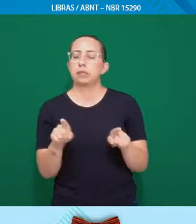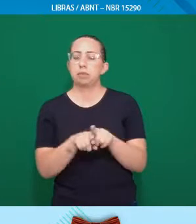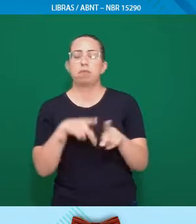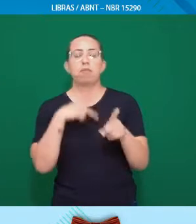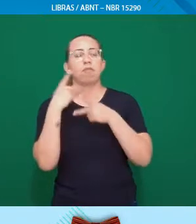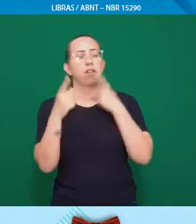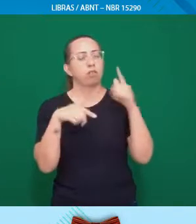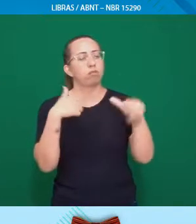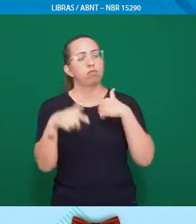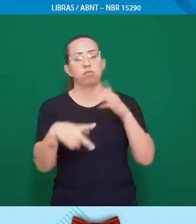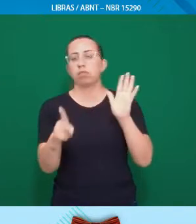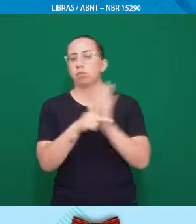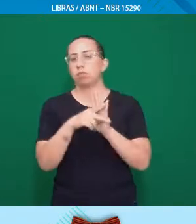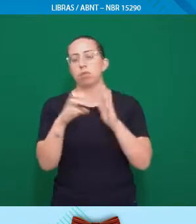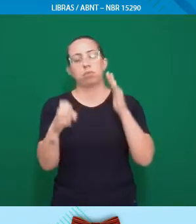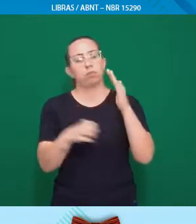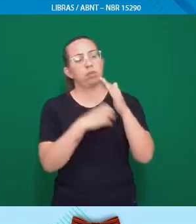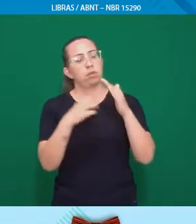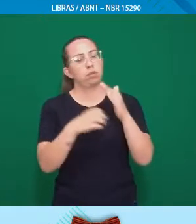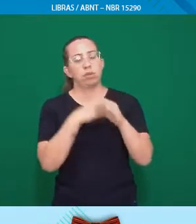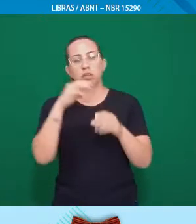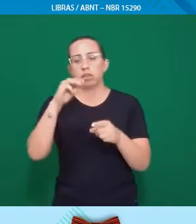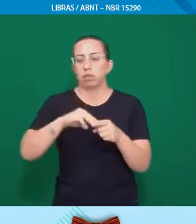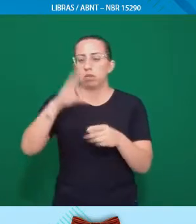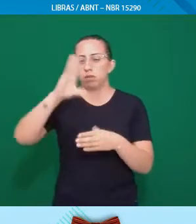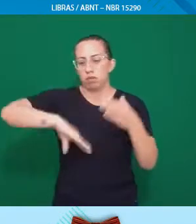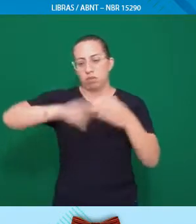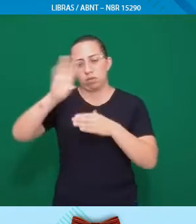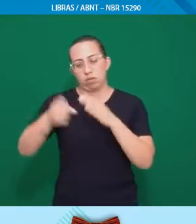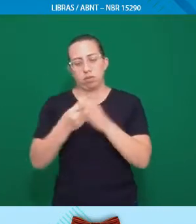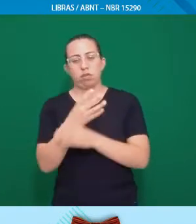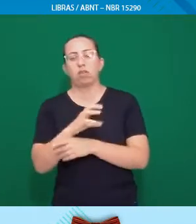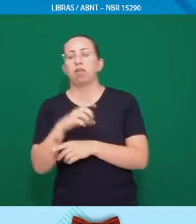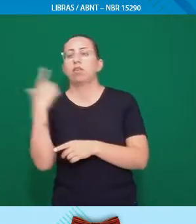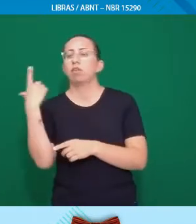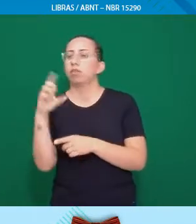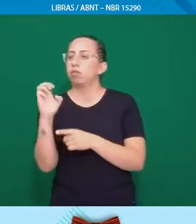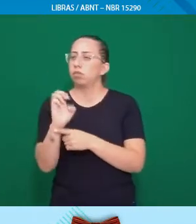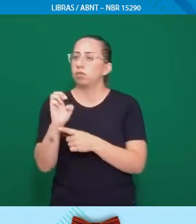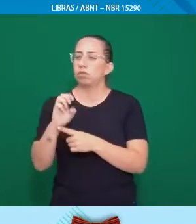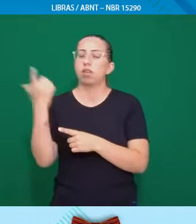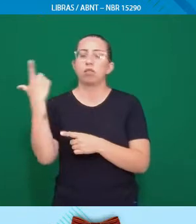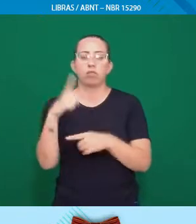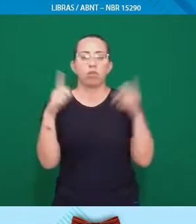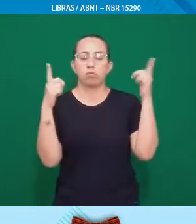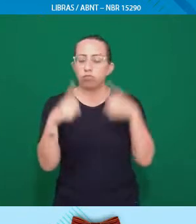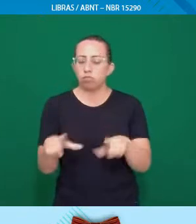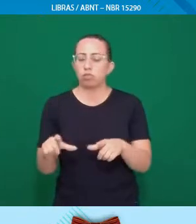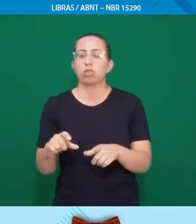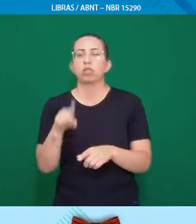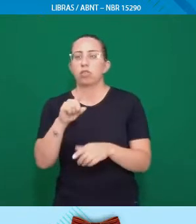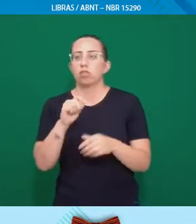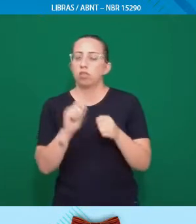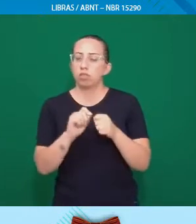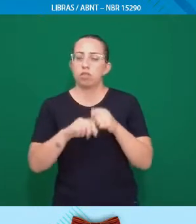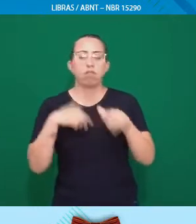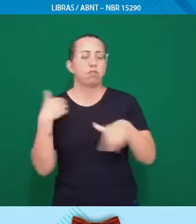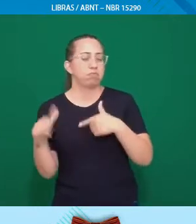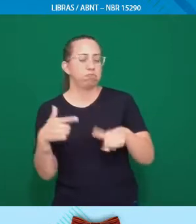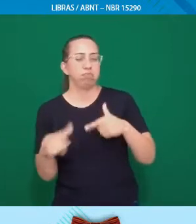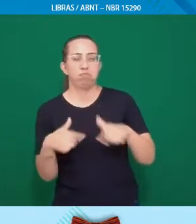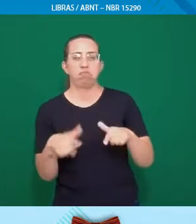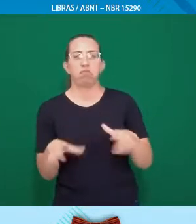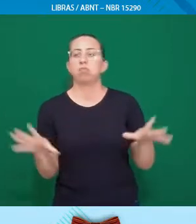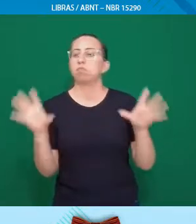ressaltar o trabalho da Cocanha aqui no nosso município não só nosso município né mas em outros estados que vocês têm atuação gera um emprego geram